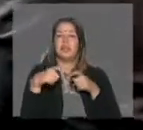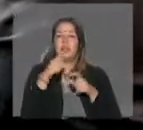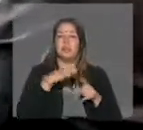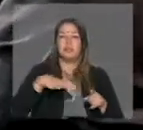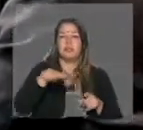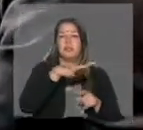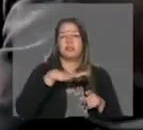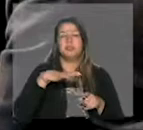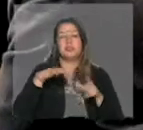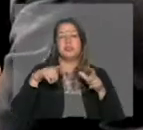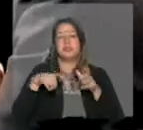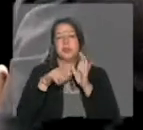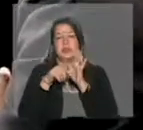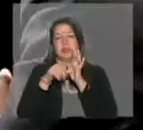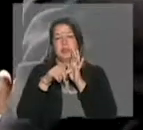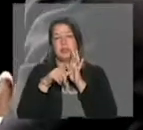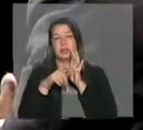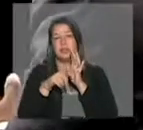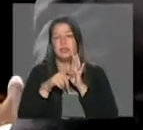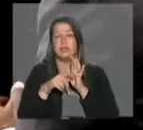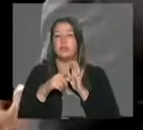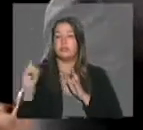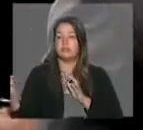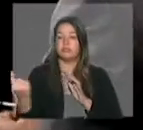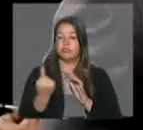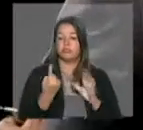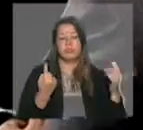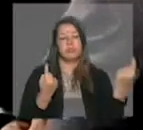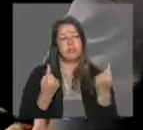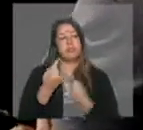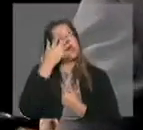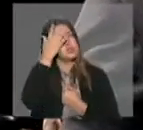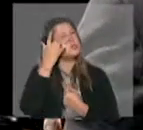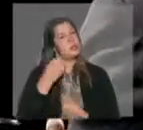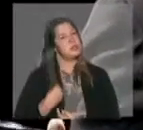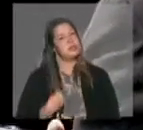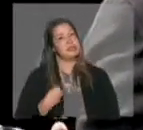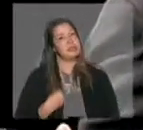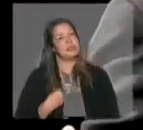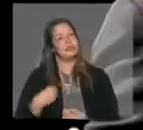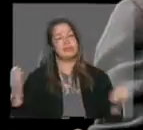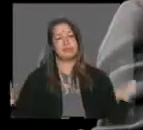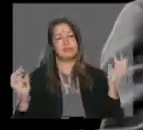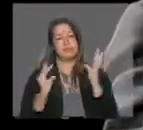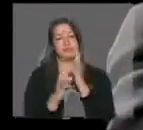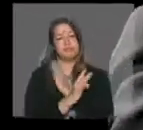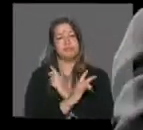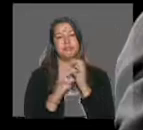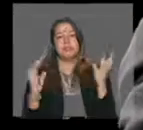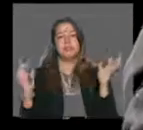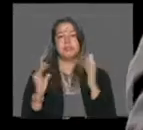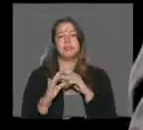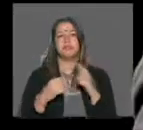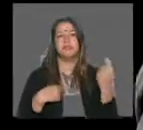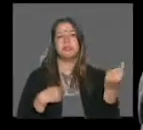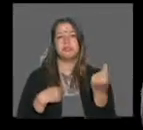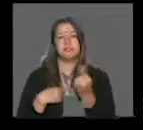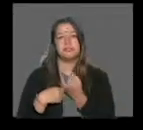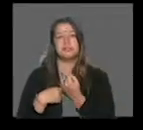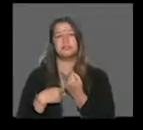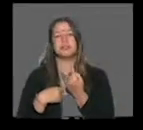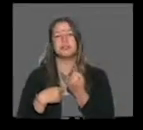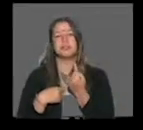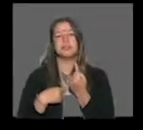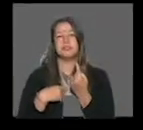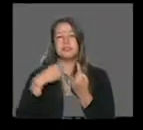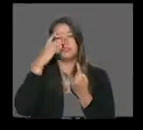lá no pátio da Central e ele vem e as pessoas estão passando, são pessoas reais que estão passando, de repente vem um cara